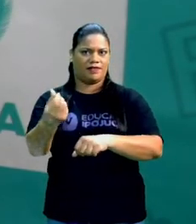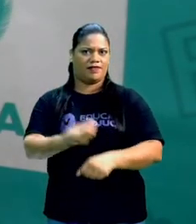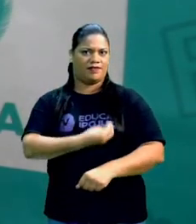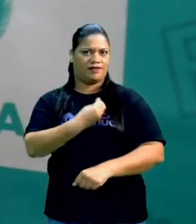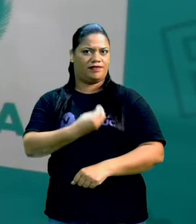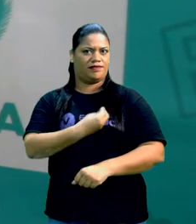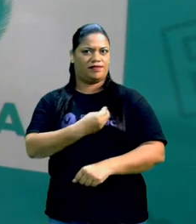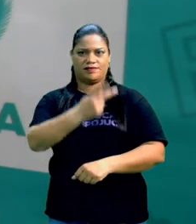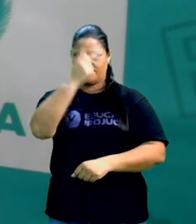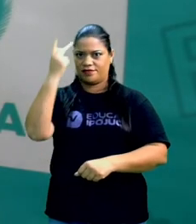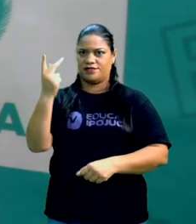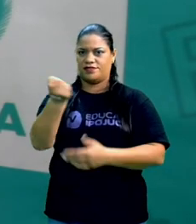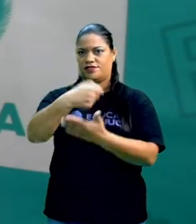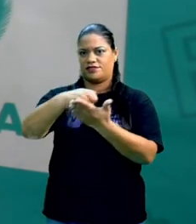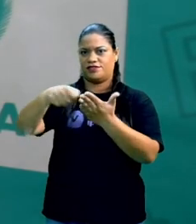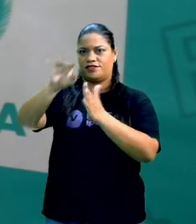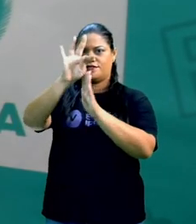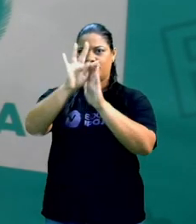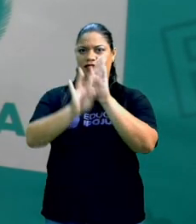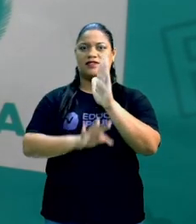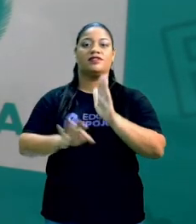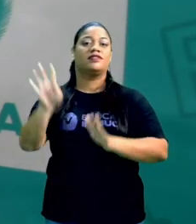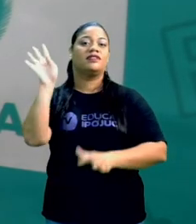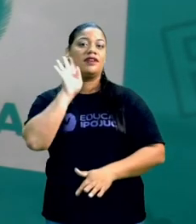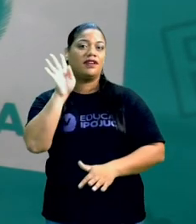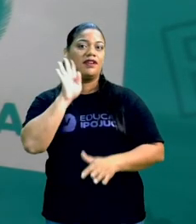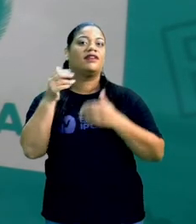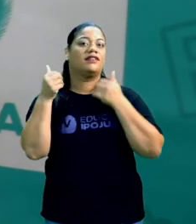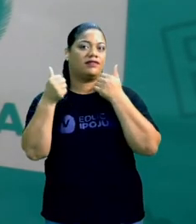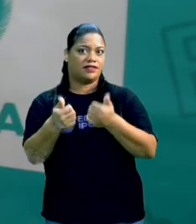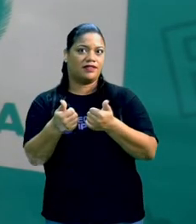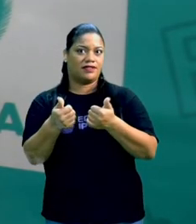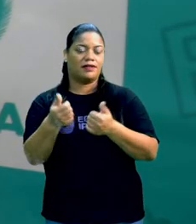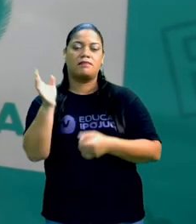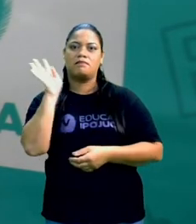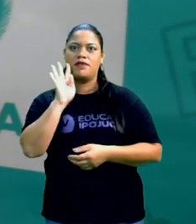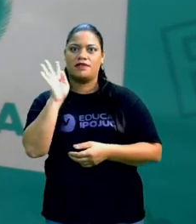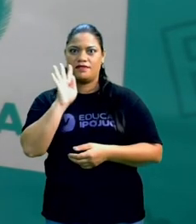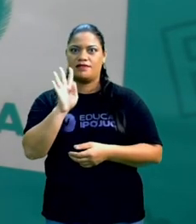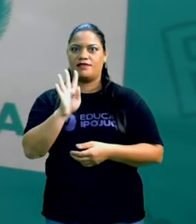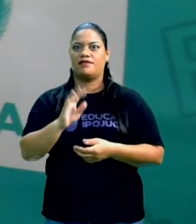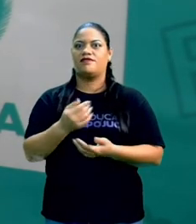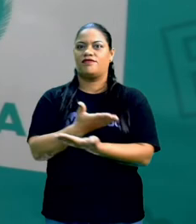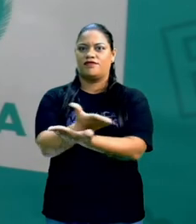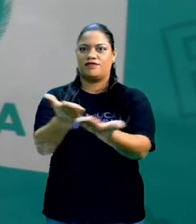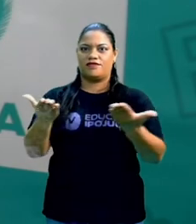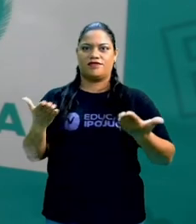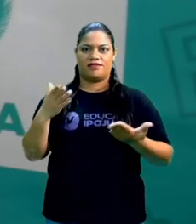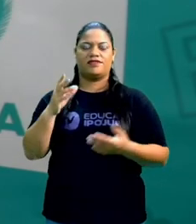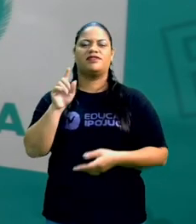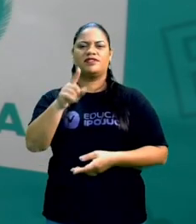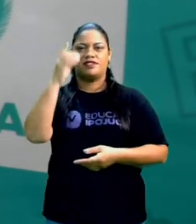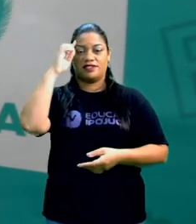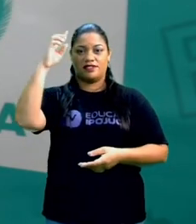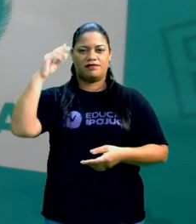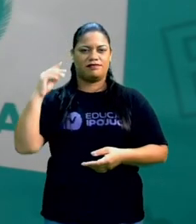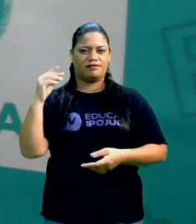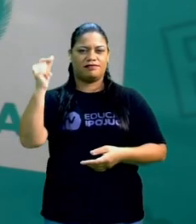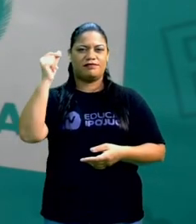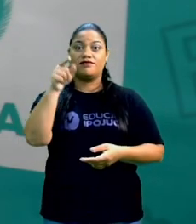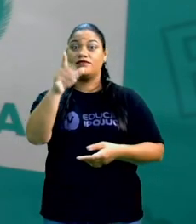convivência? Eu quero que vocês escrevam um texto bem legal, tá certo? Bem interessante, o que você acha com as suas ideias, com o que